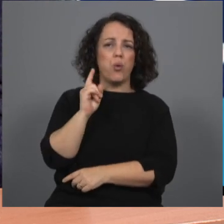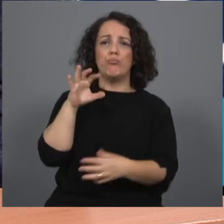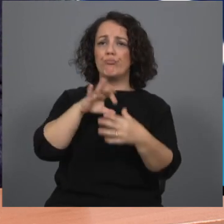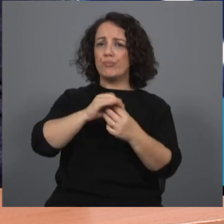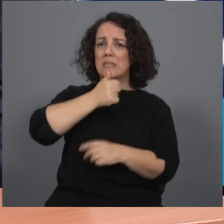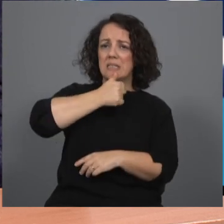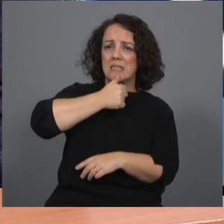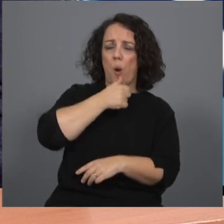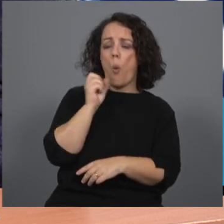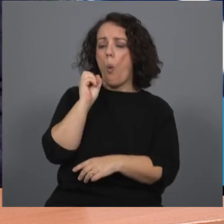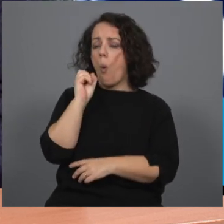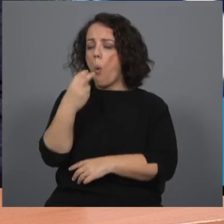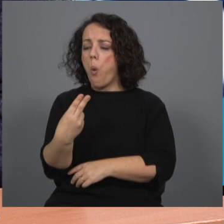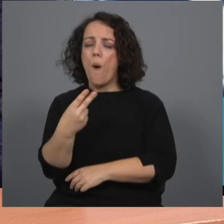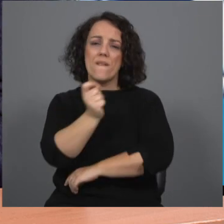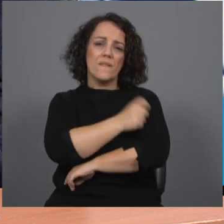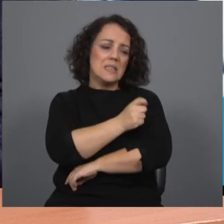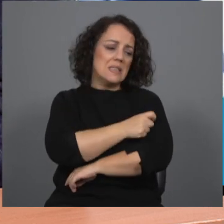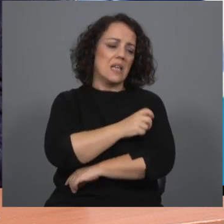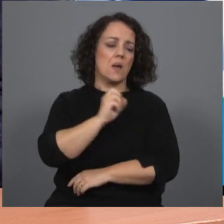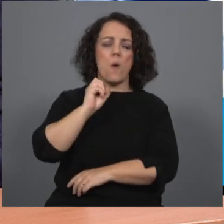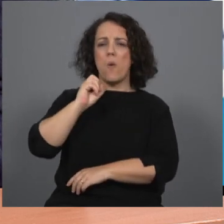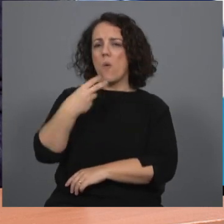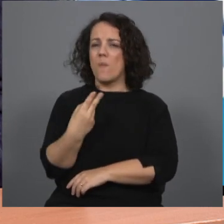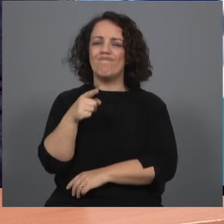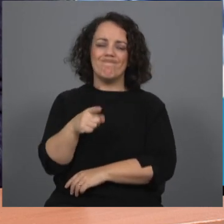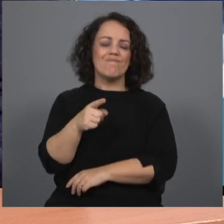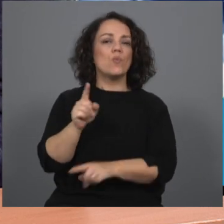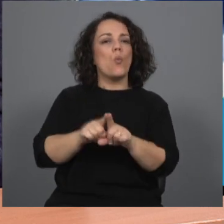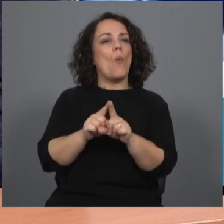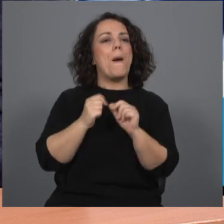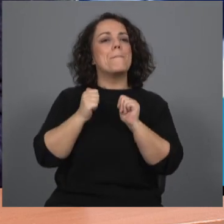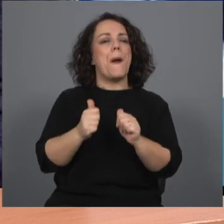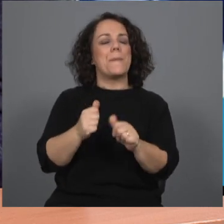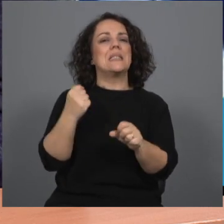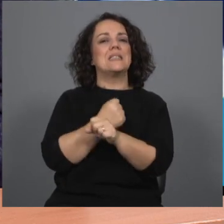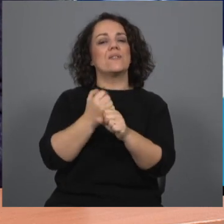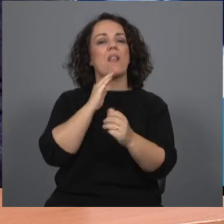decisões, seja ele acerca das vacinas, é um mau serviço que se faz à